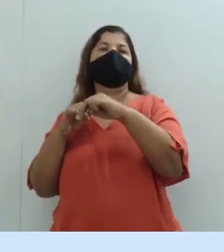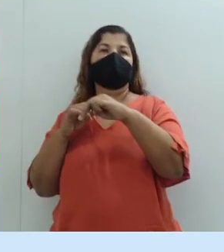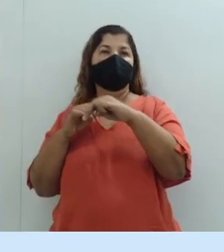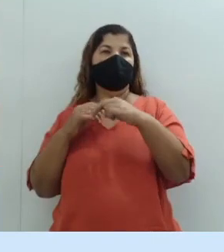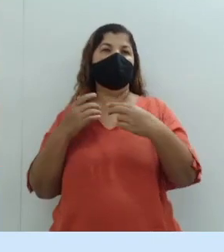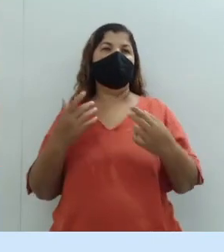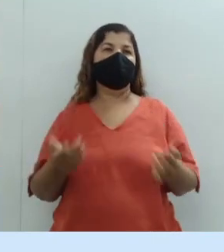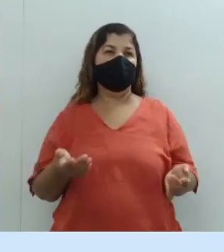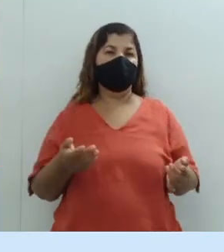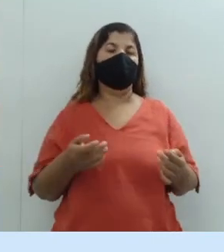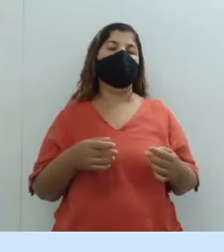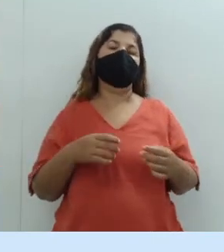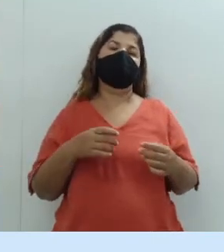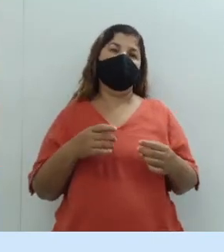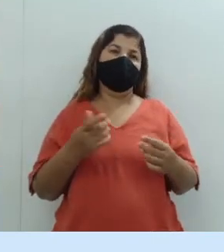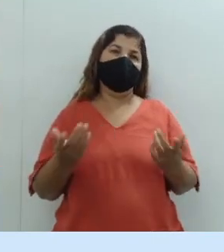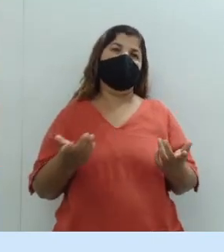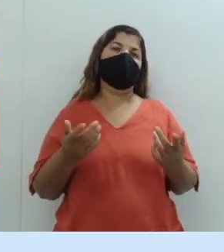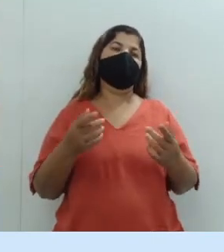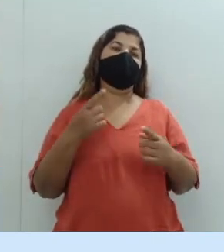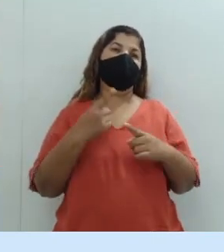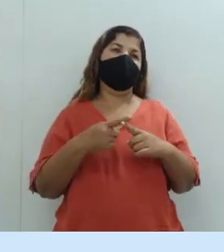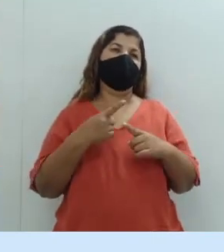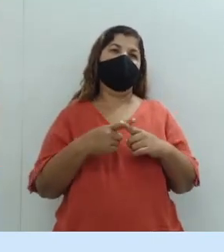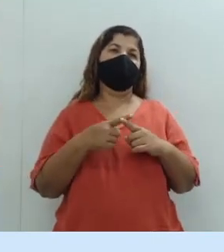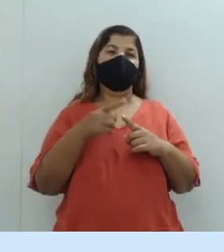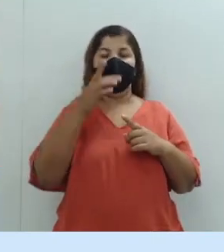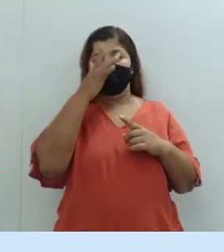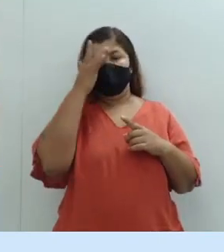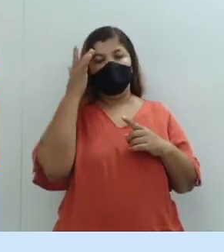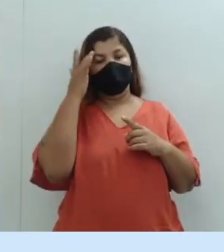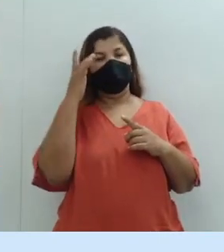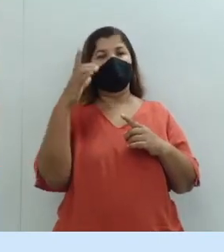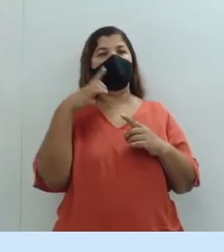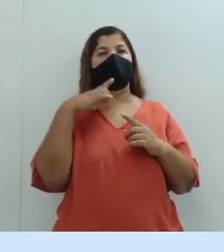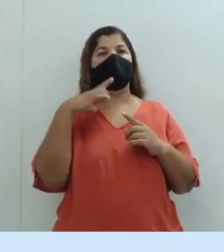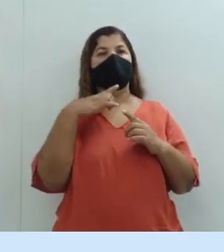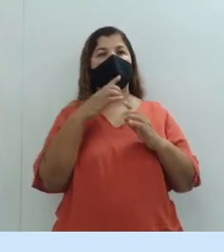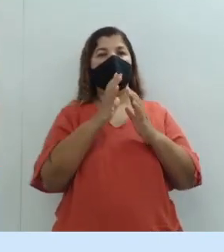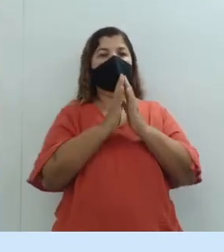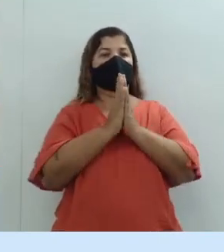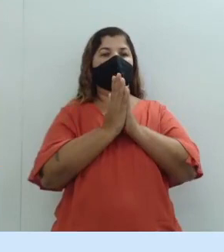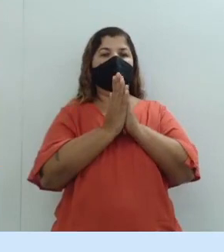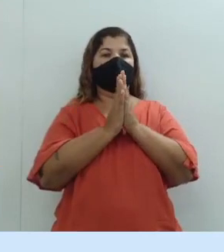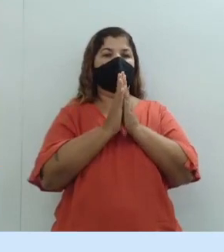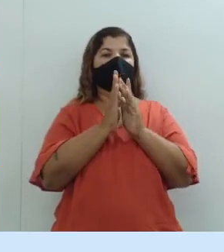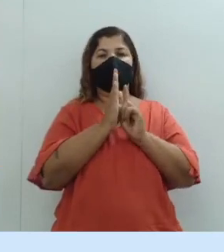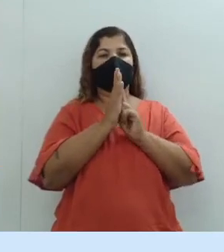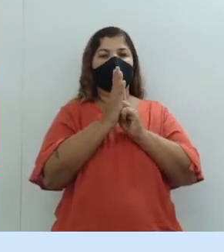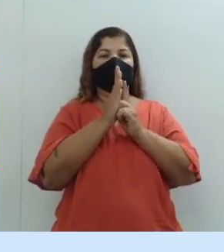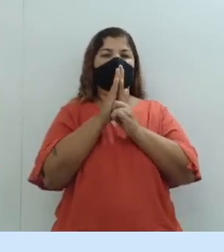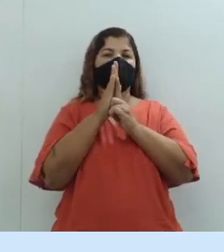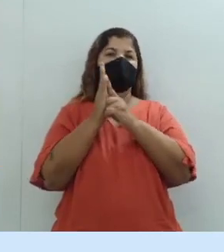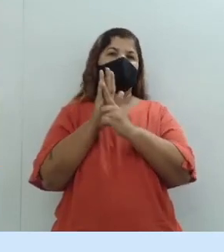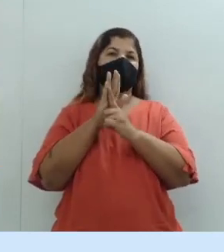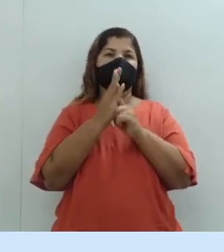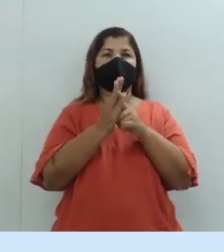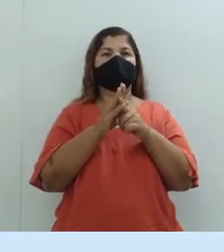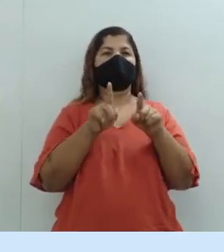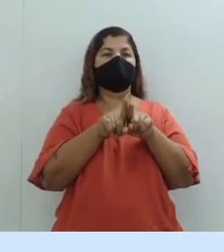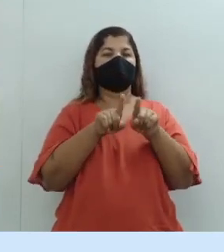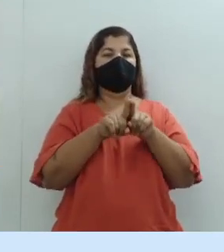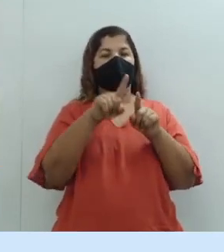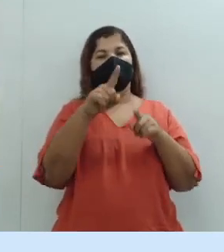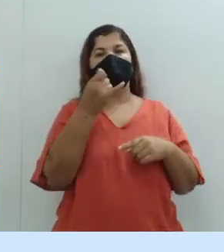sair, né? Isso acontece porque as pessoas estão oferecendo uma resistência à sua passagem. É o que acontece mais ou menos com a